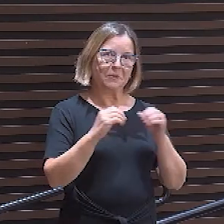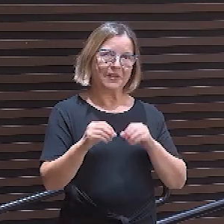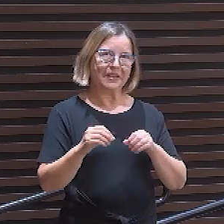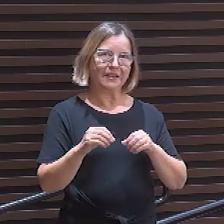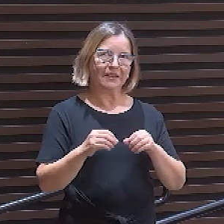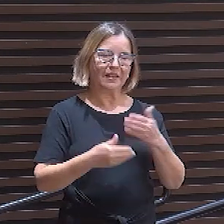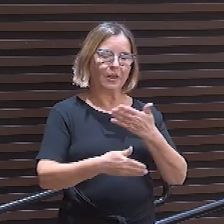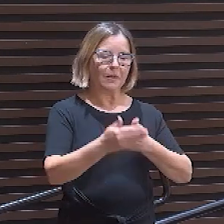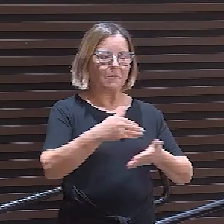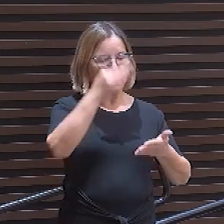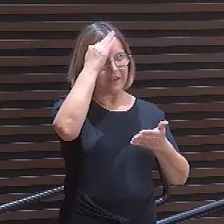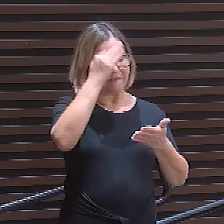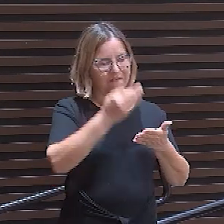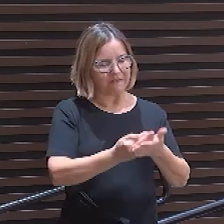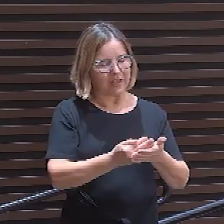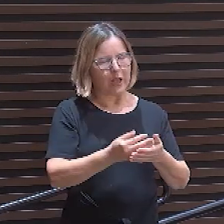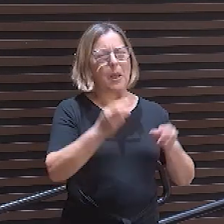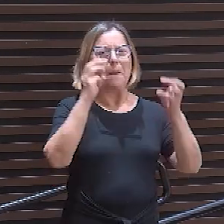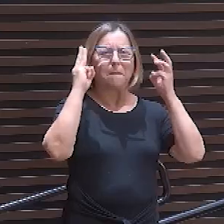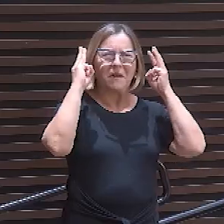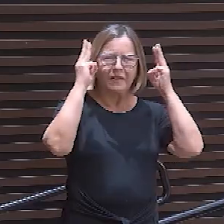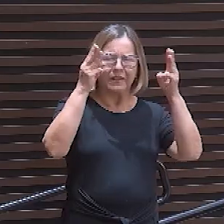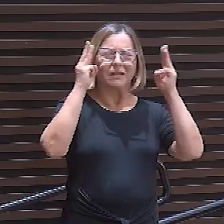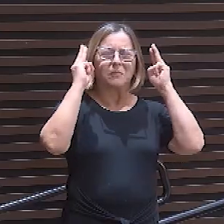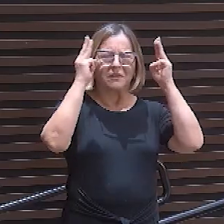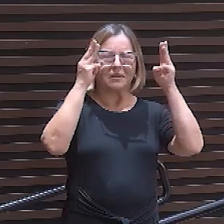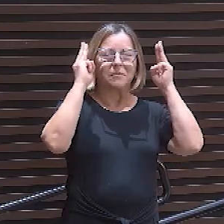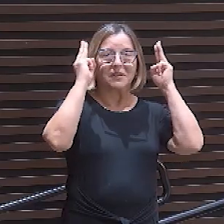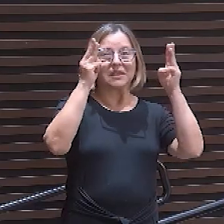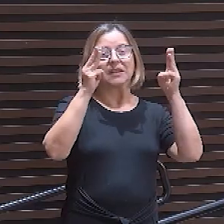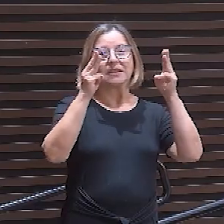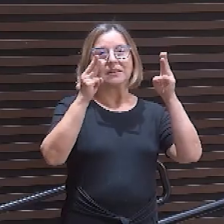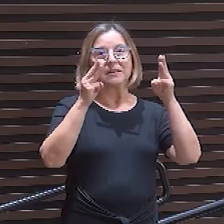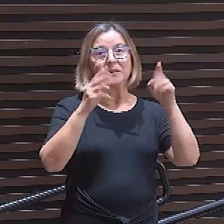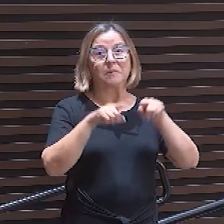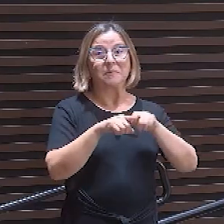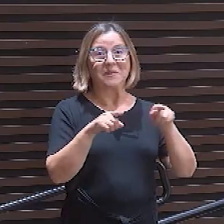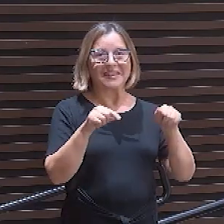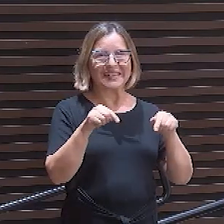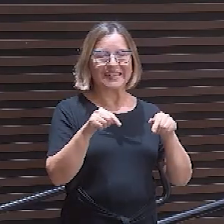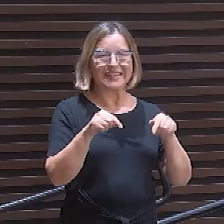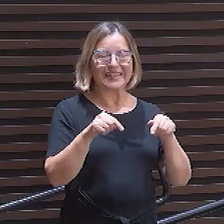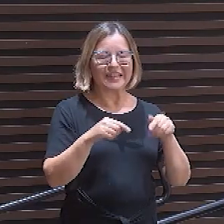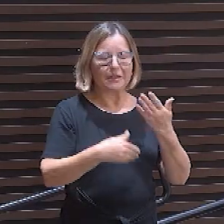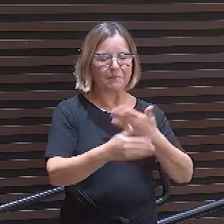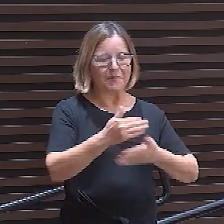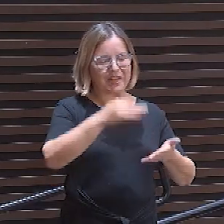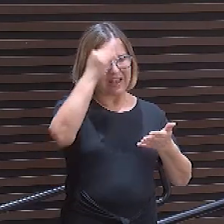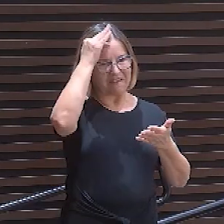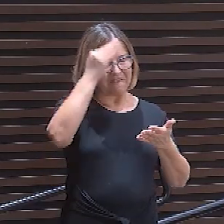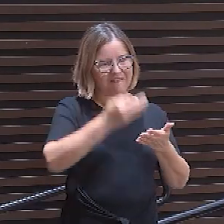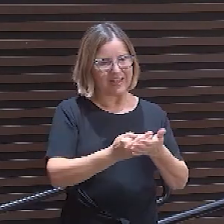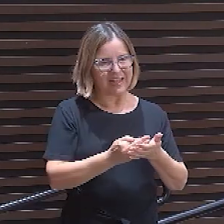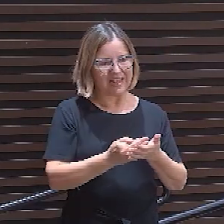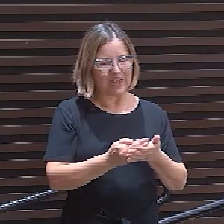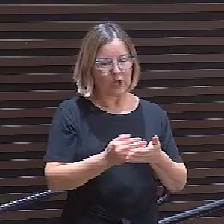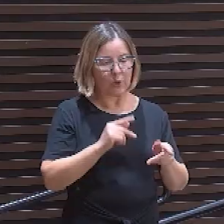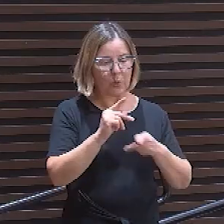fé Moisés, pela fé Moisés, pela fé Moisés. Quando chega aqui, pela fé atravessaram.